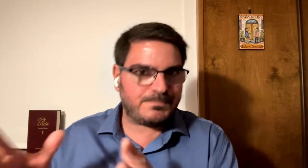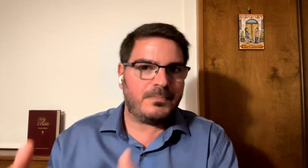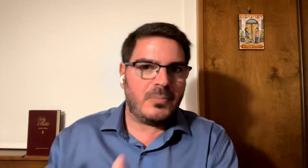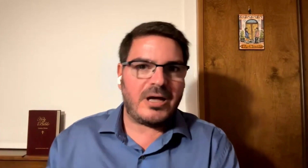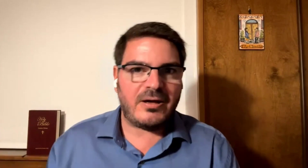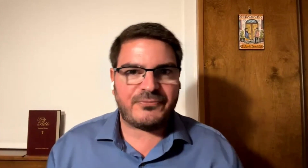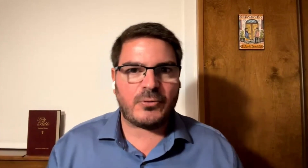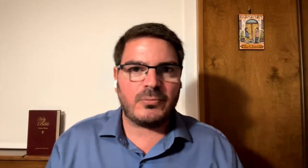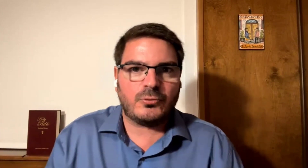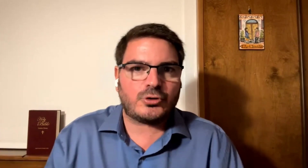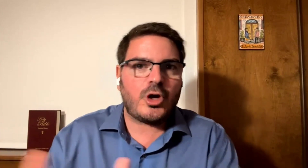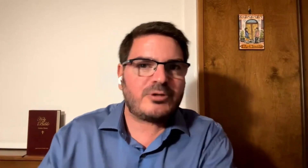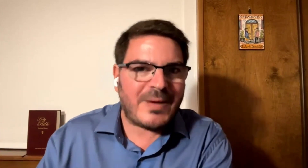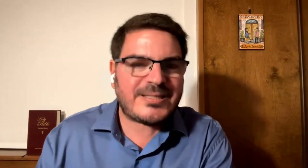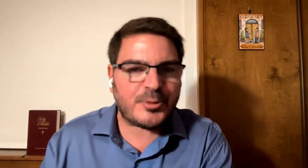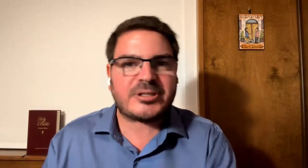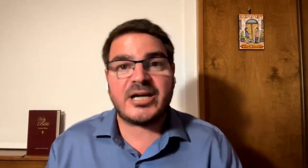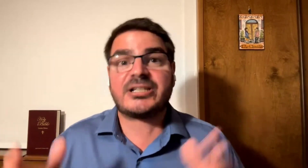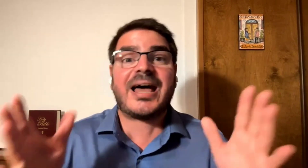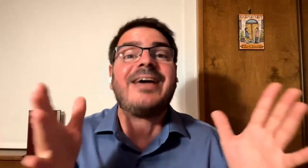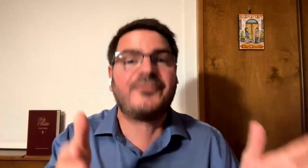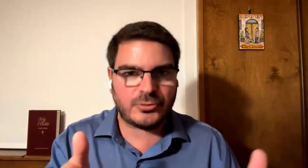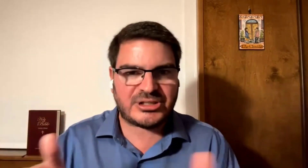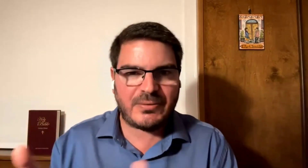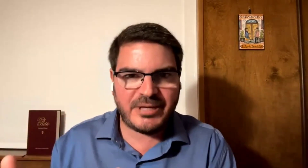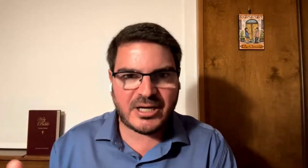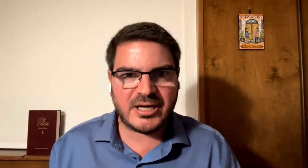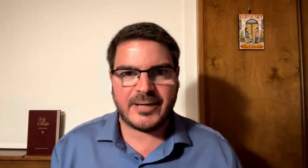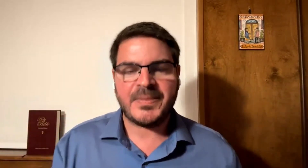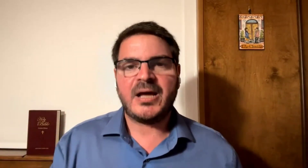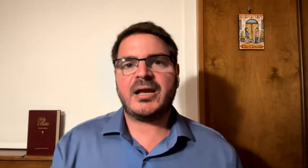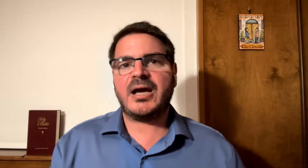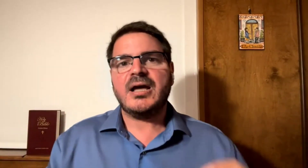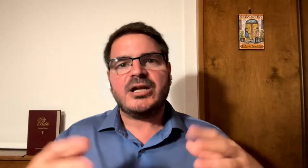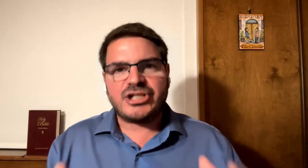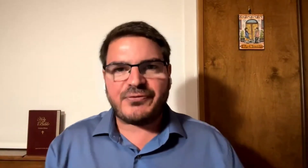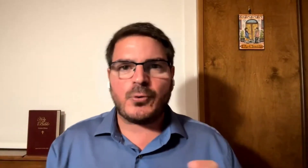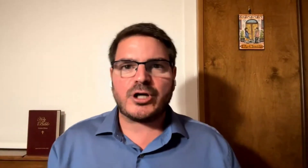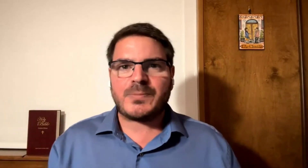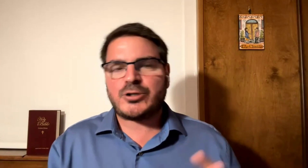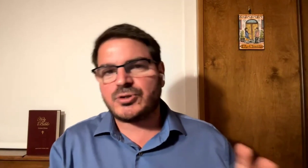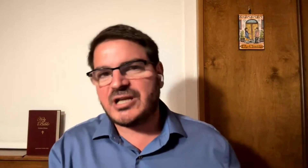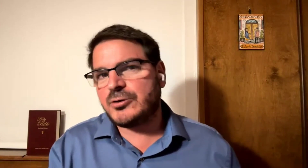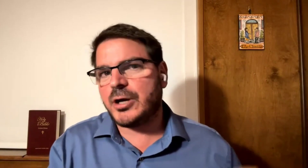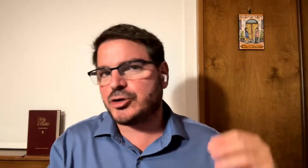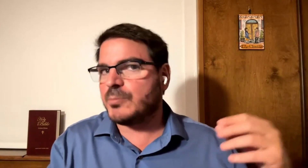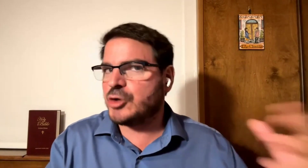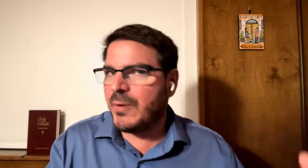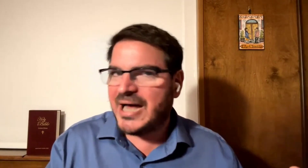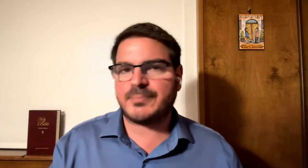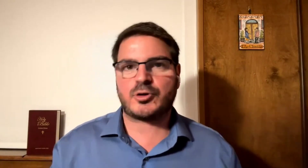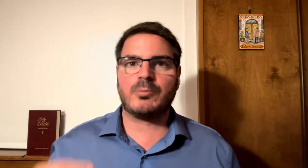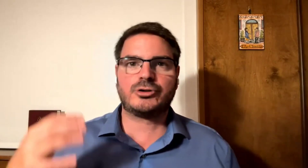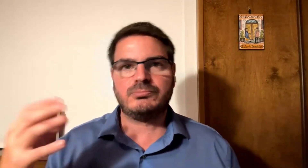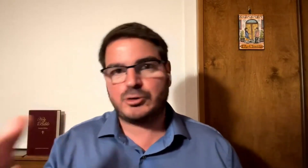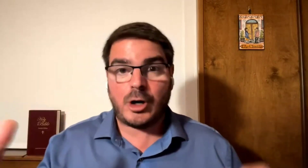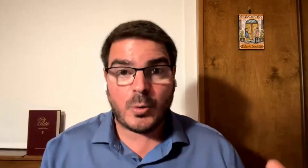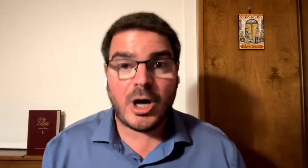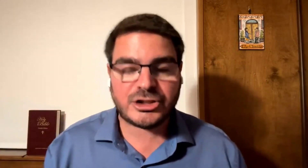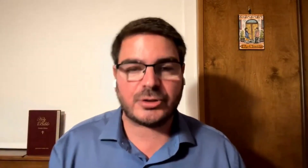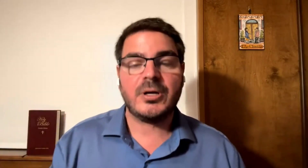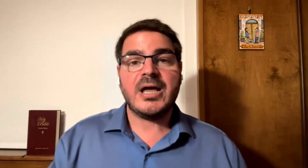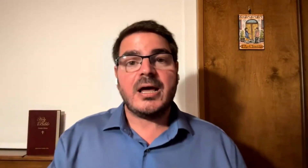virou um dos nomes mais importantes da Revolução Americana, né? Tinha figuras mais conservadoras, como John Adams,